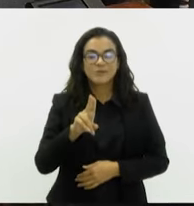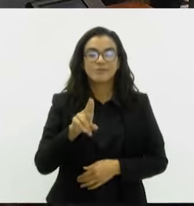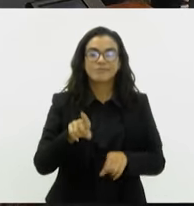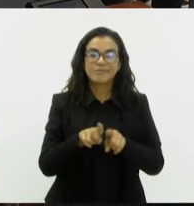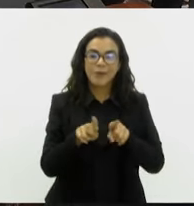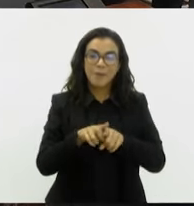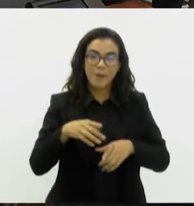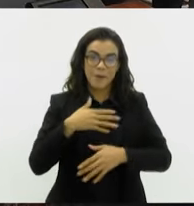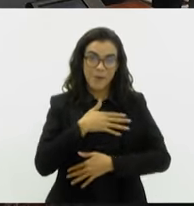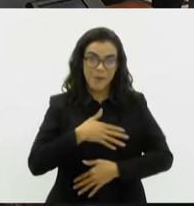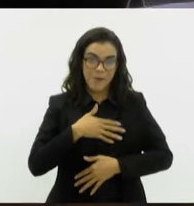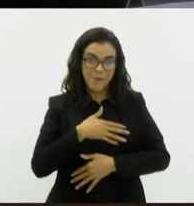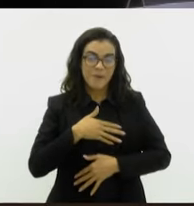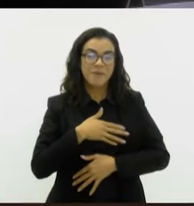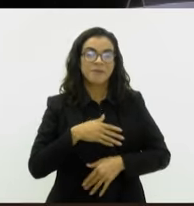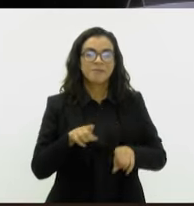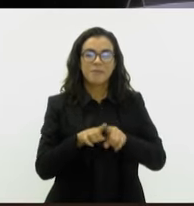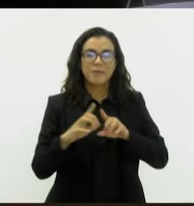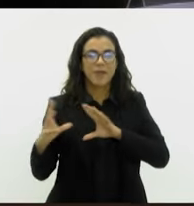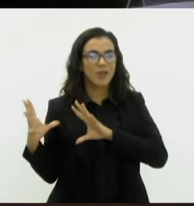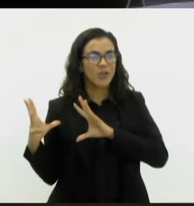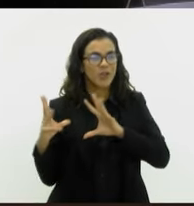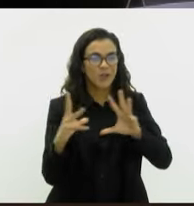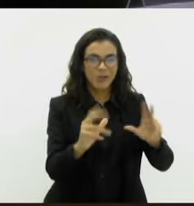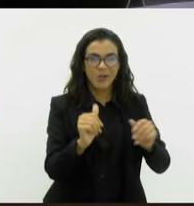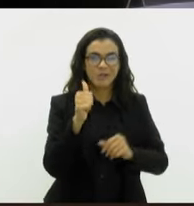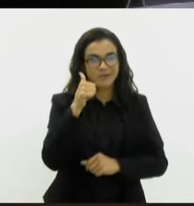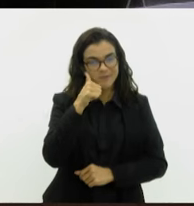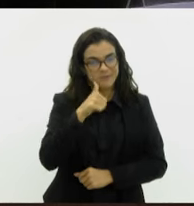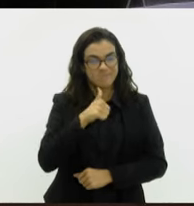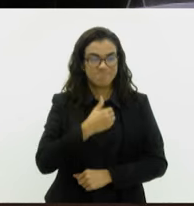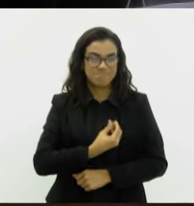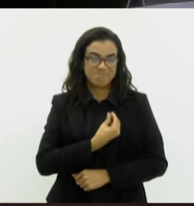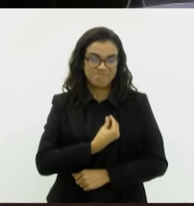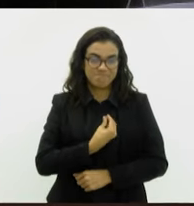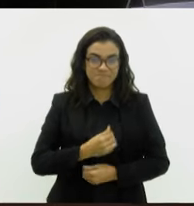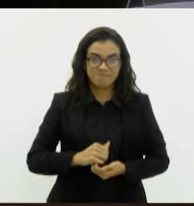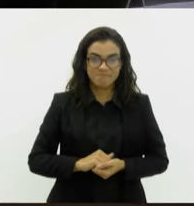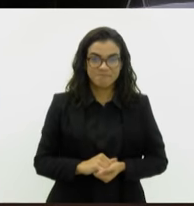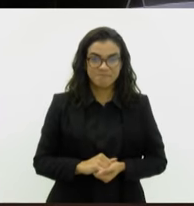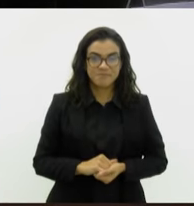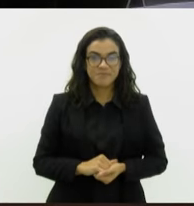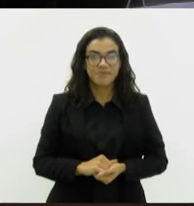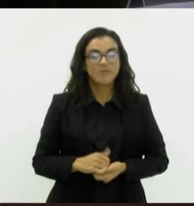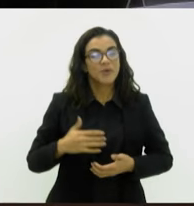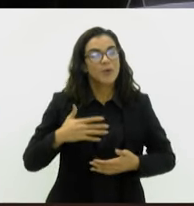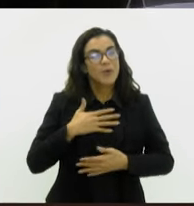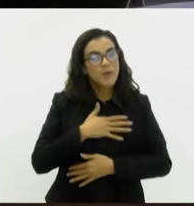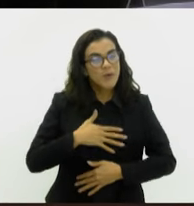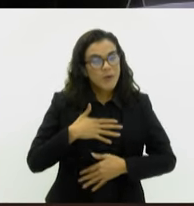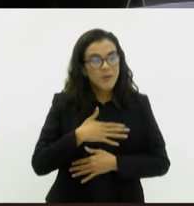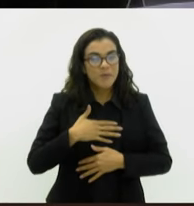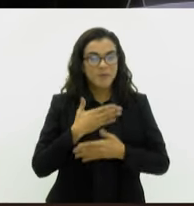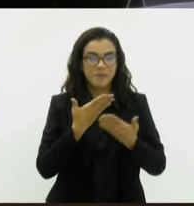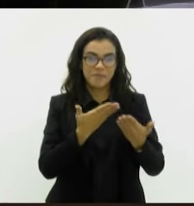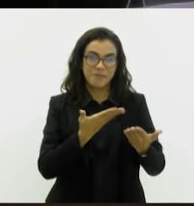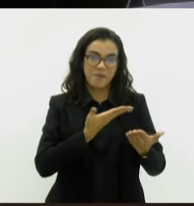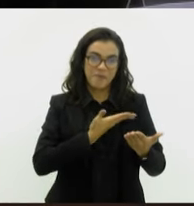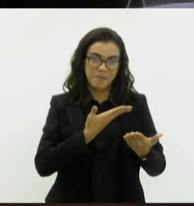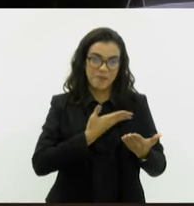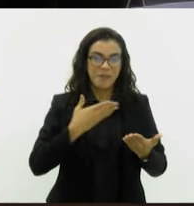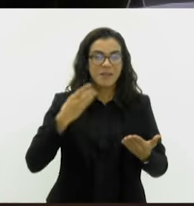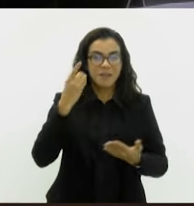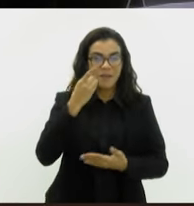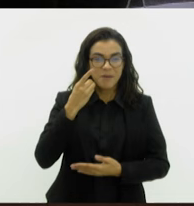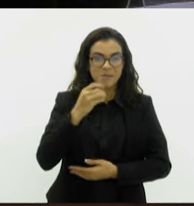cumprimentando ti juu eu cumprimento a todas as mulheres aqui presentes cumprimentar a minha querida amiga deputada